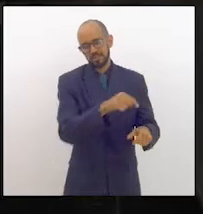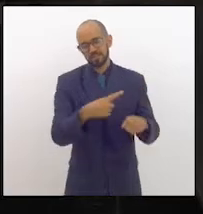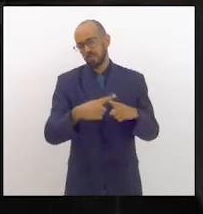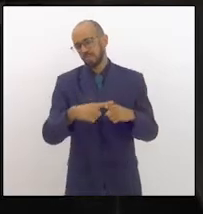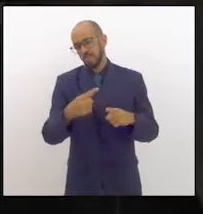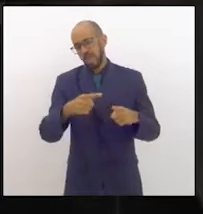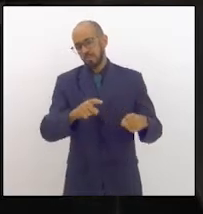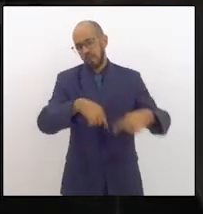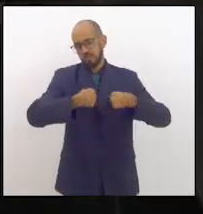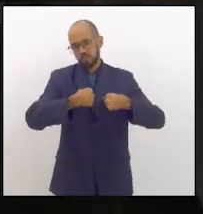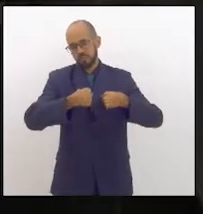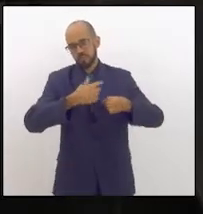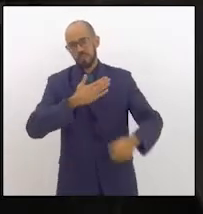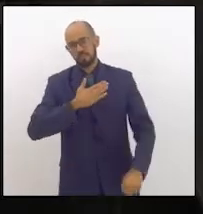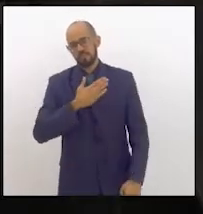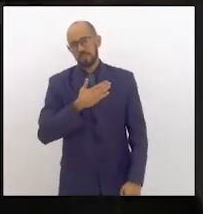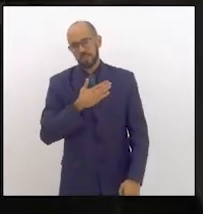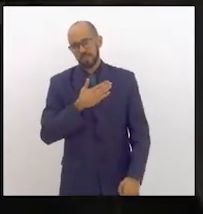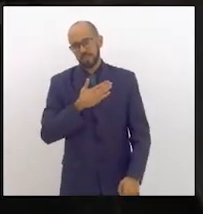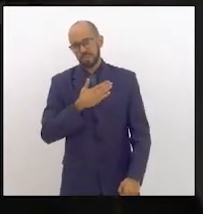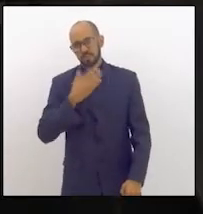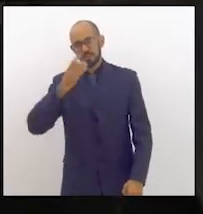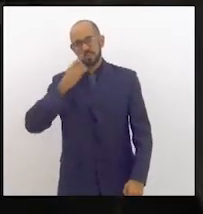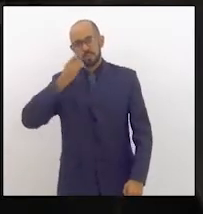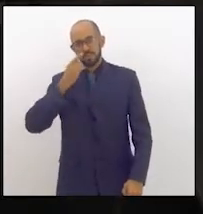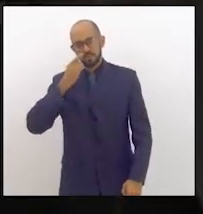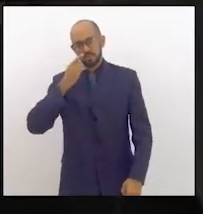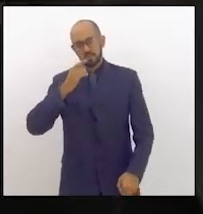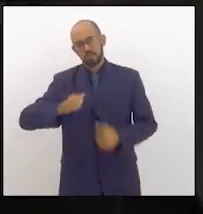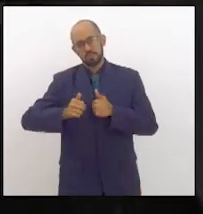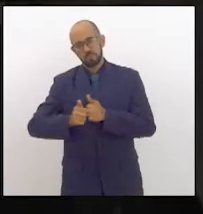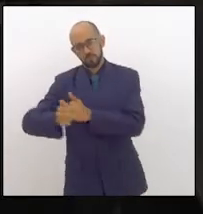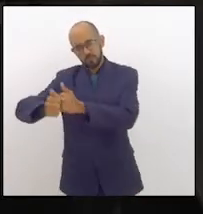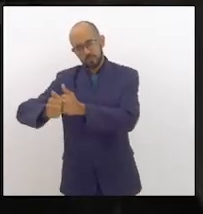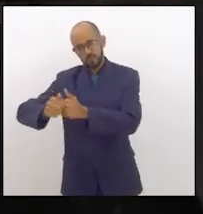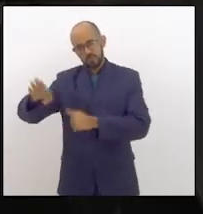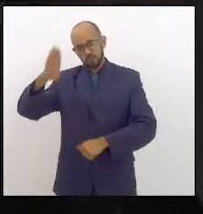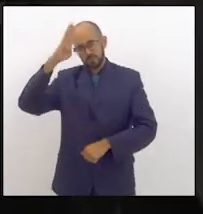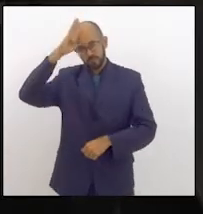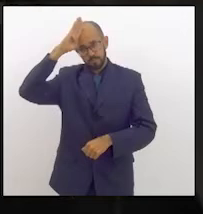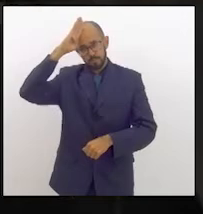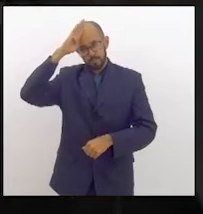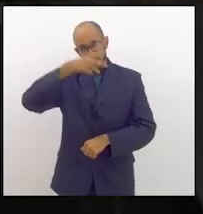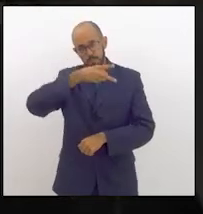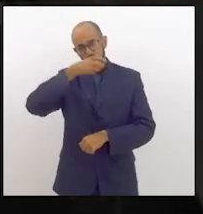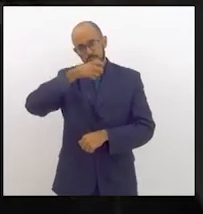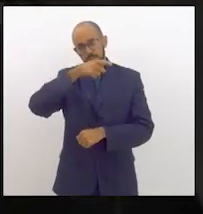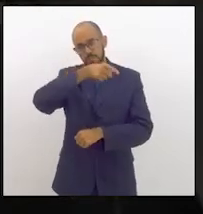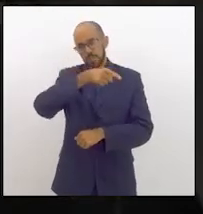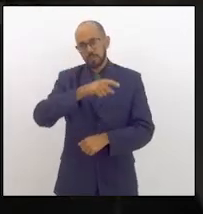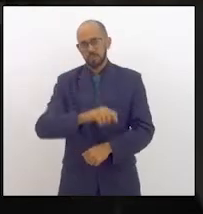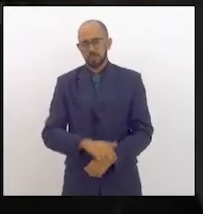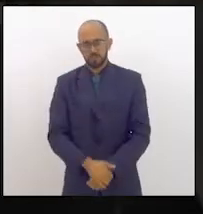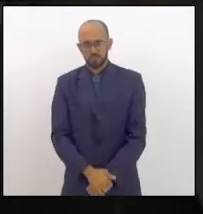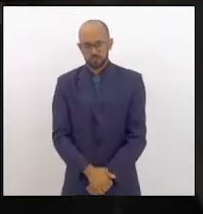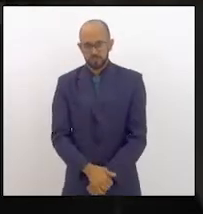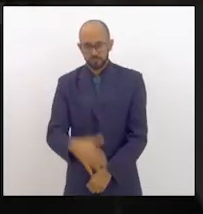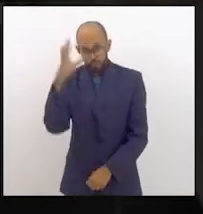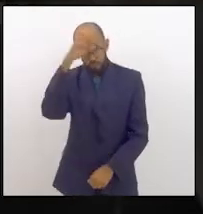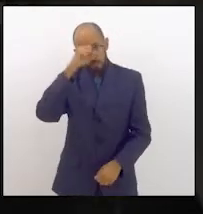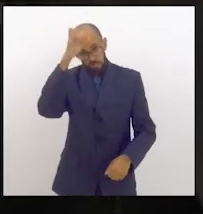é ofensiva para mim que sou uma deputada bolsonaro lista V é um